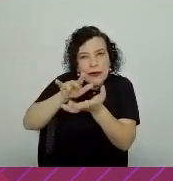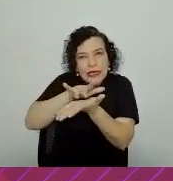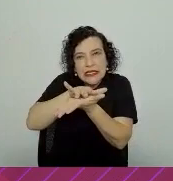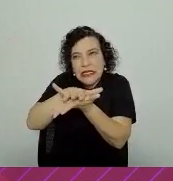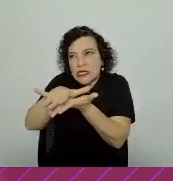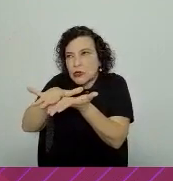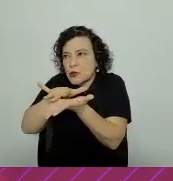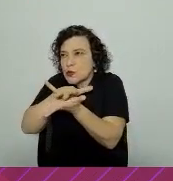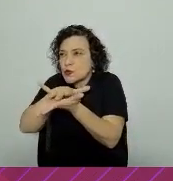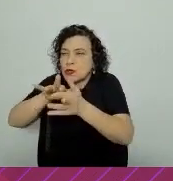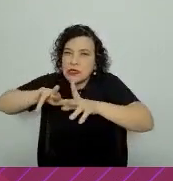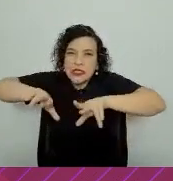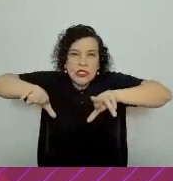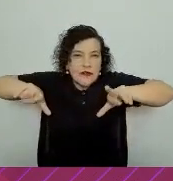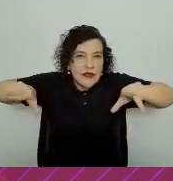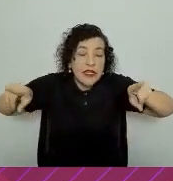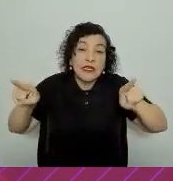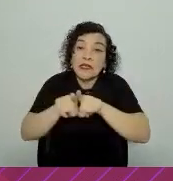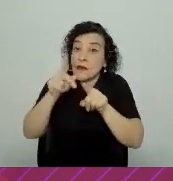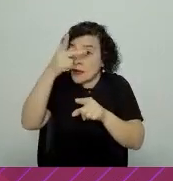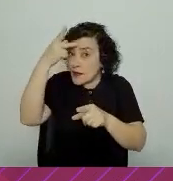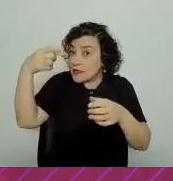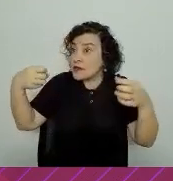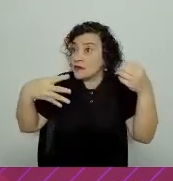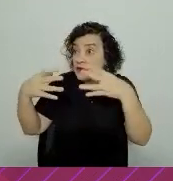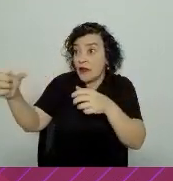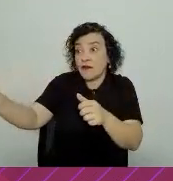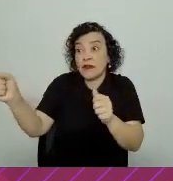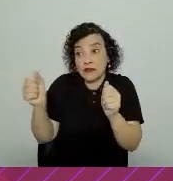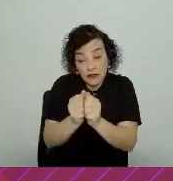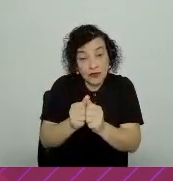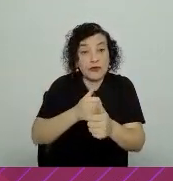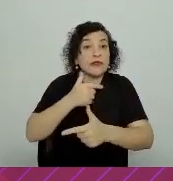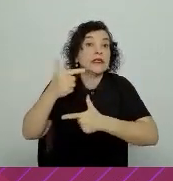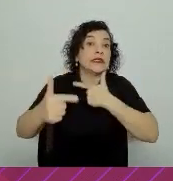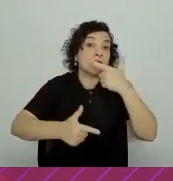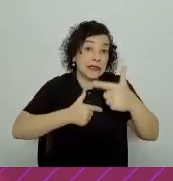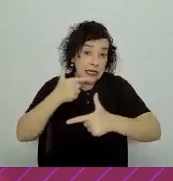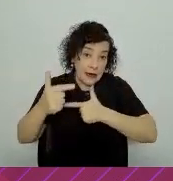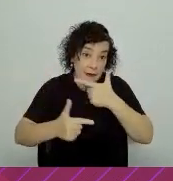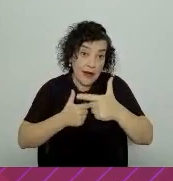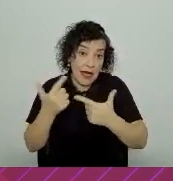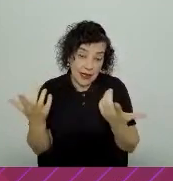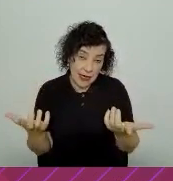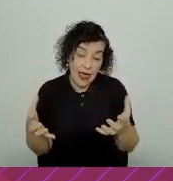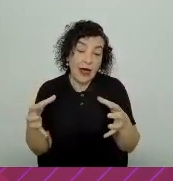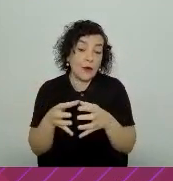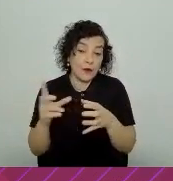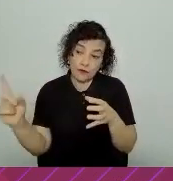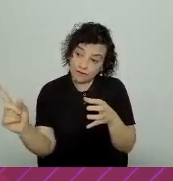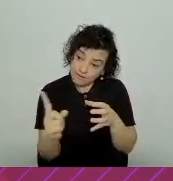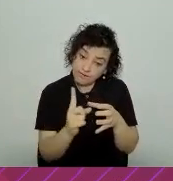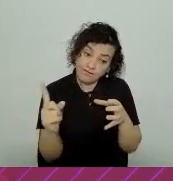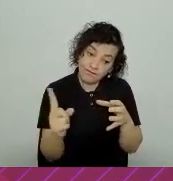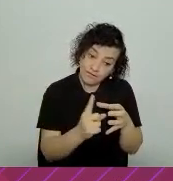vamos ter que trazer pessoas novas para trabalhar conosco novas pessoas para o time